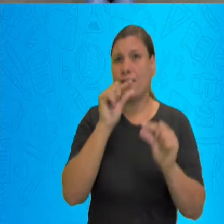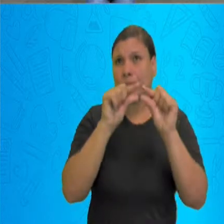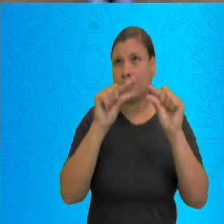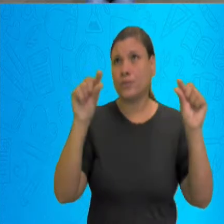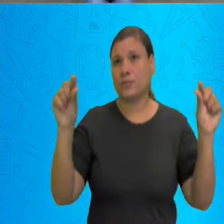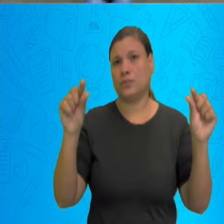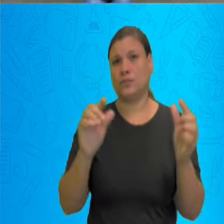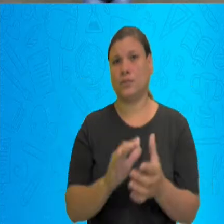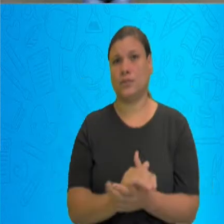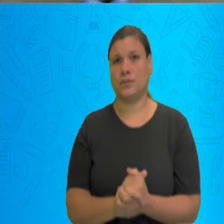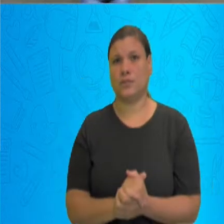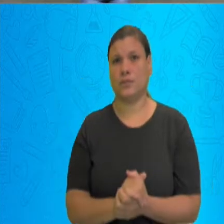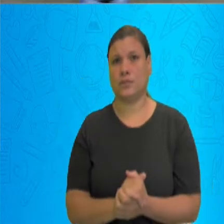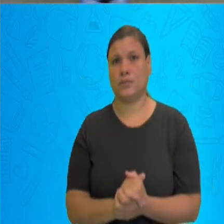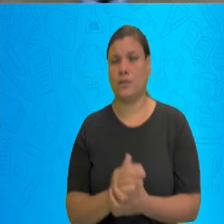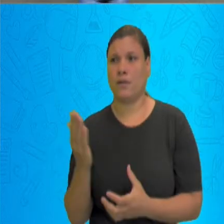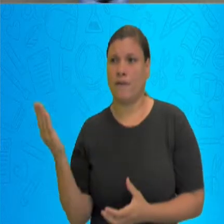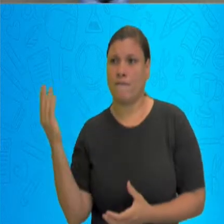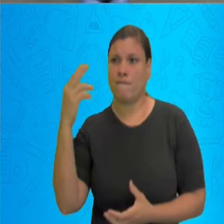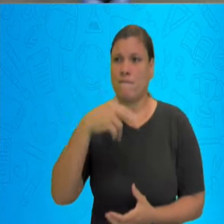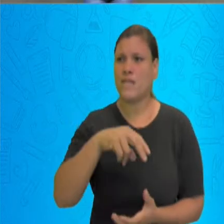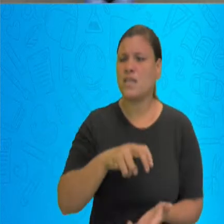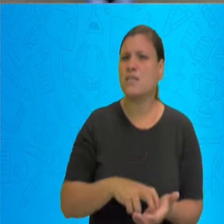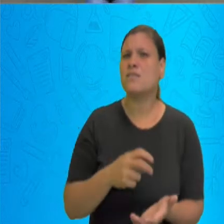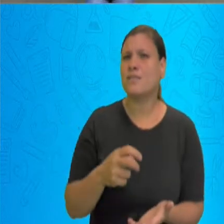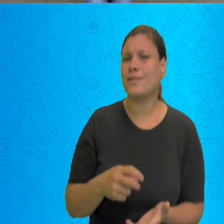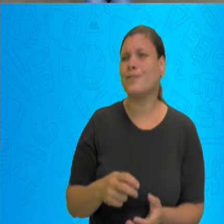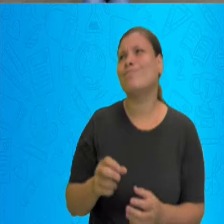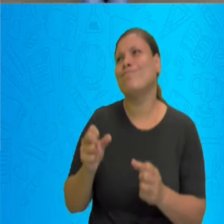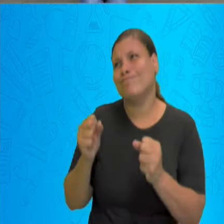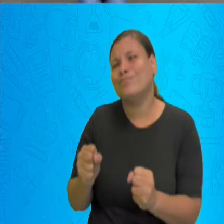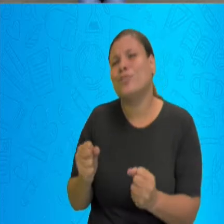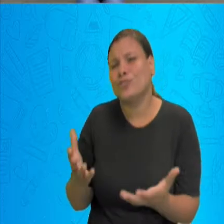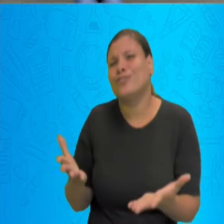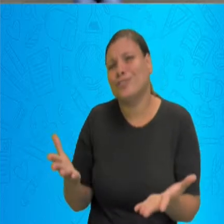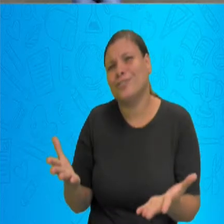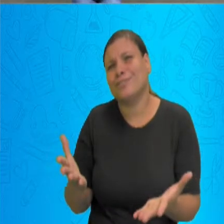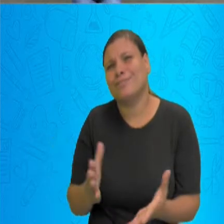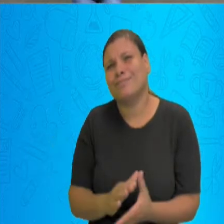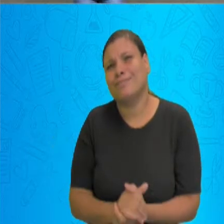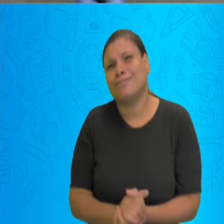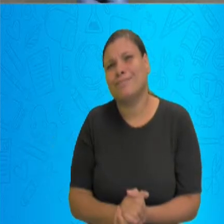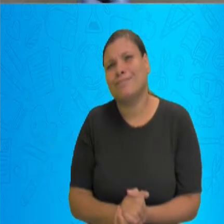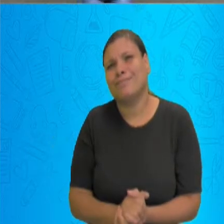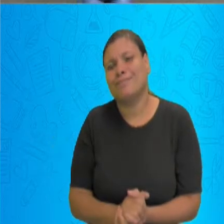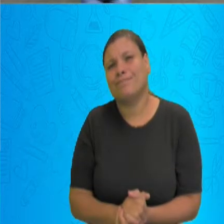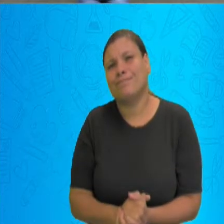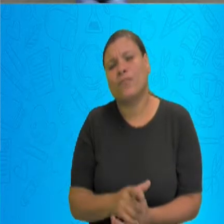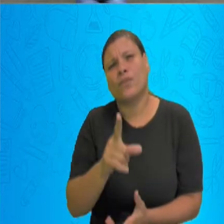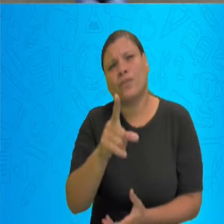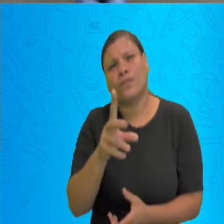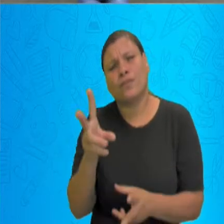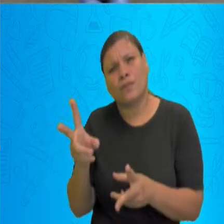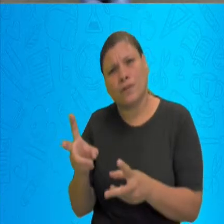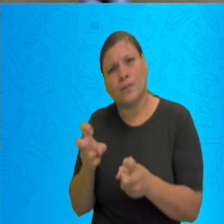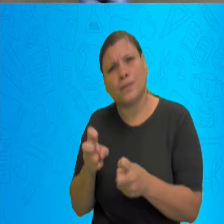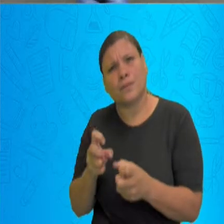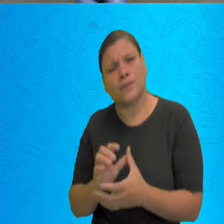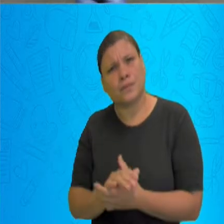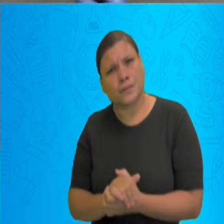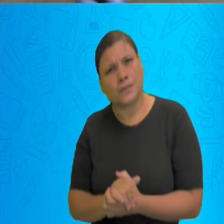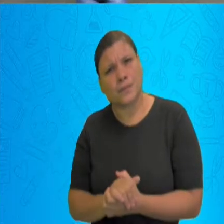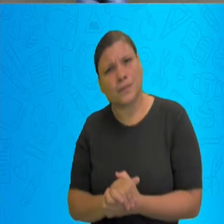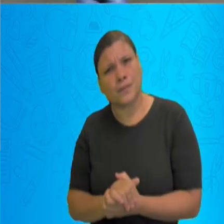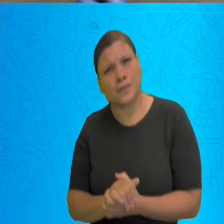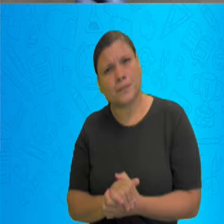cedo. Ai, quem dera. Então, estudantes, atenção! E